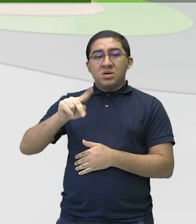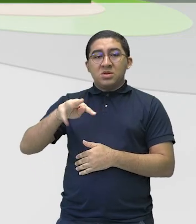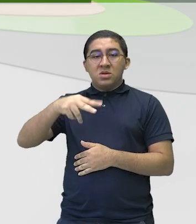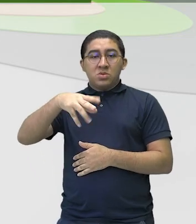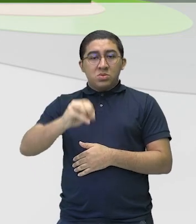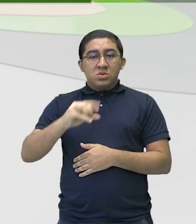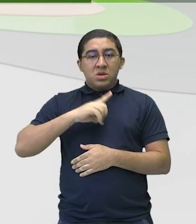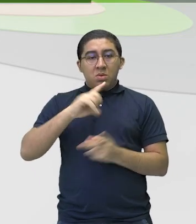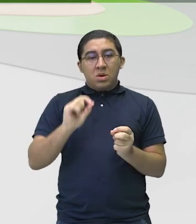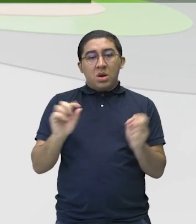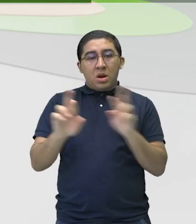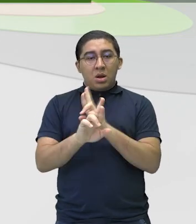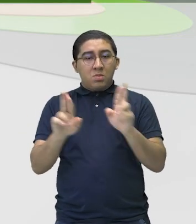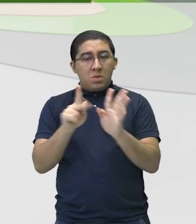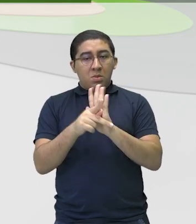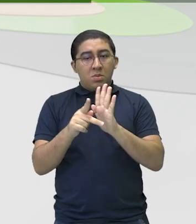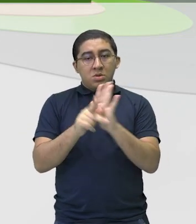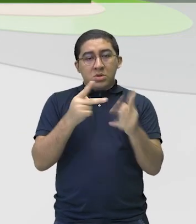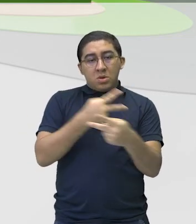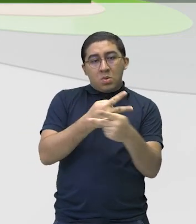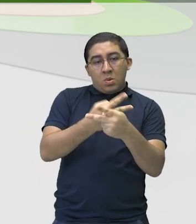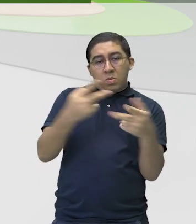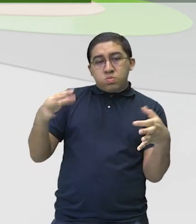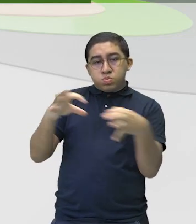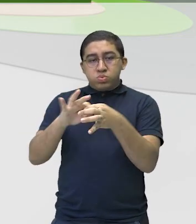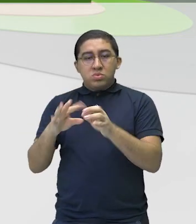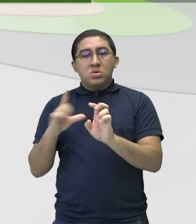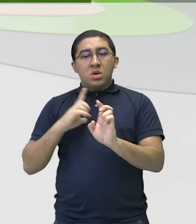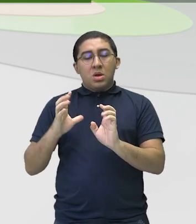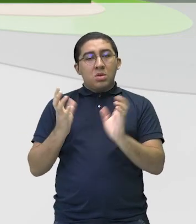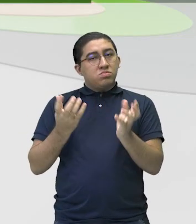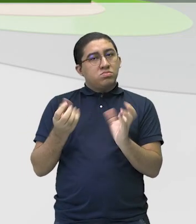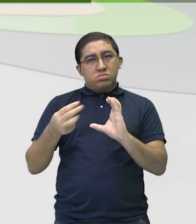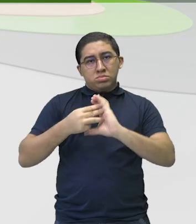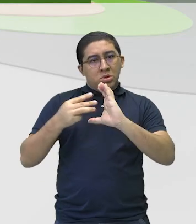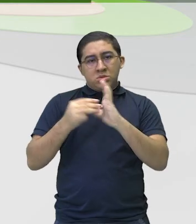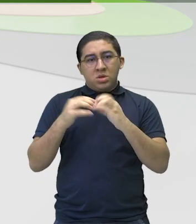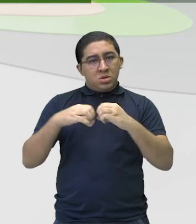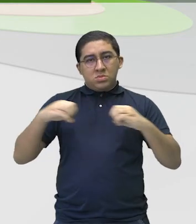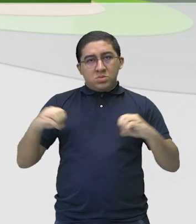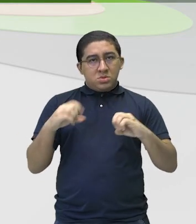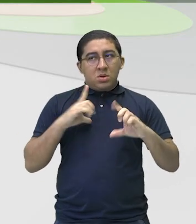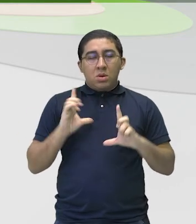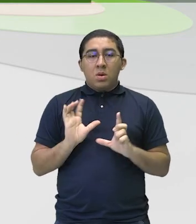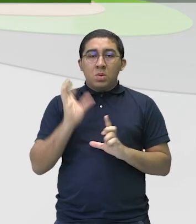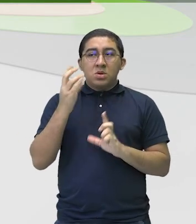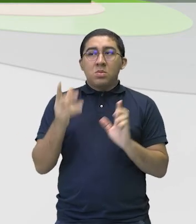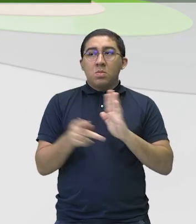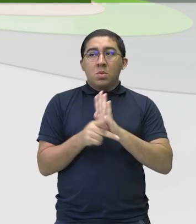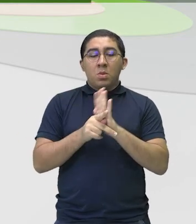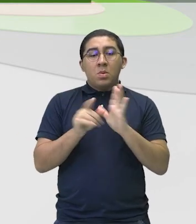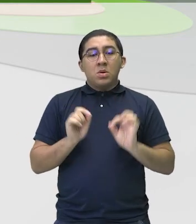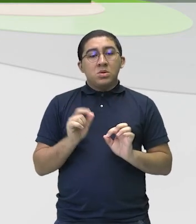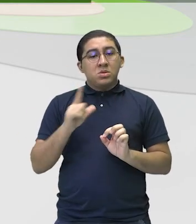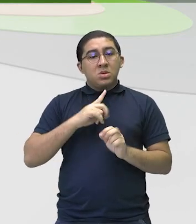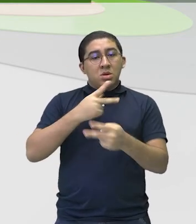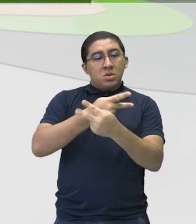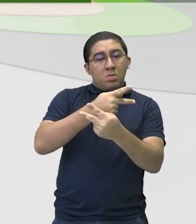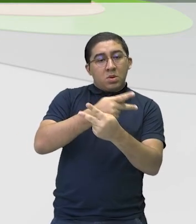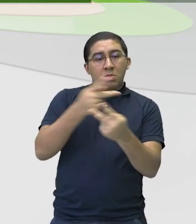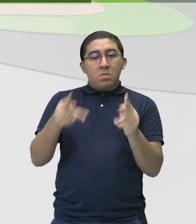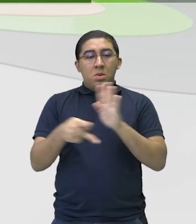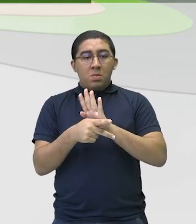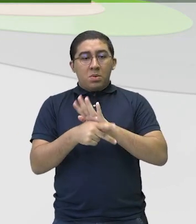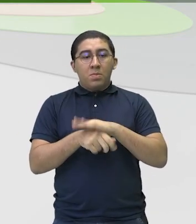crossing over, que é o evento fundamental para esse processo de divisão celular, onde ocorre a troca dos segmentos dos cromossomos